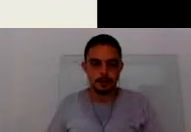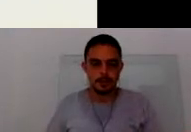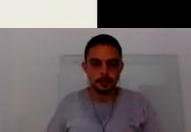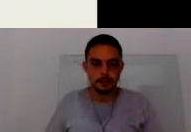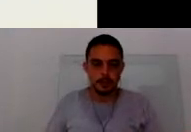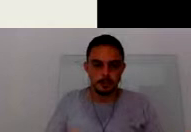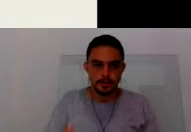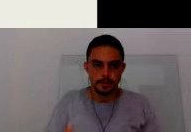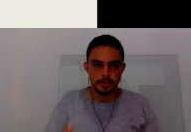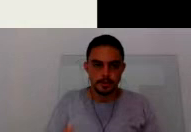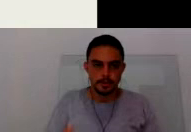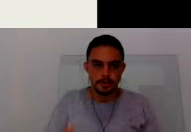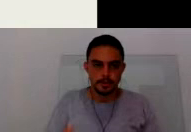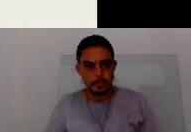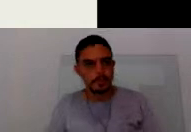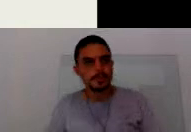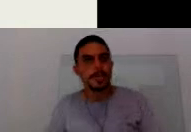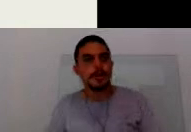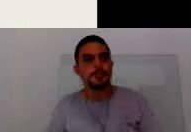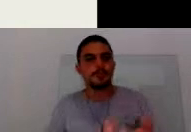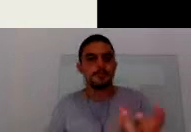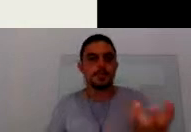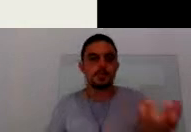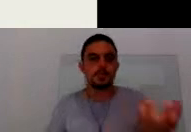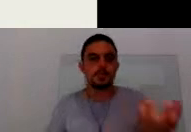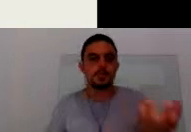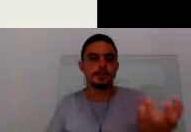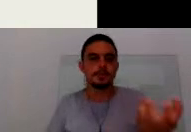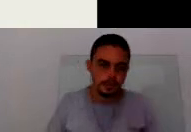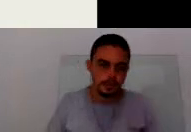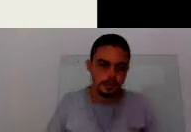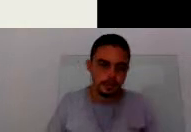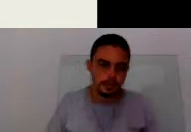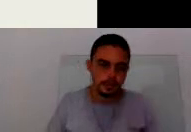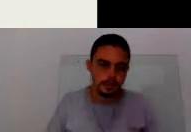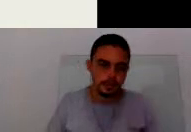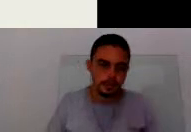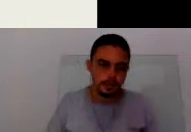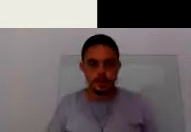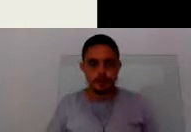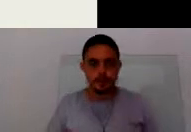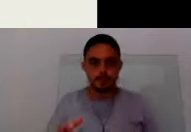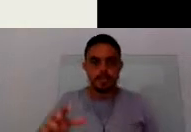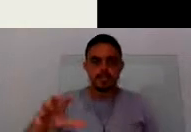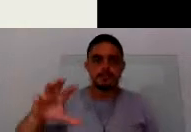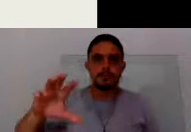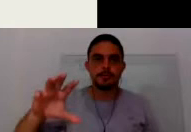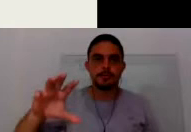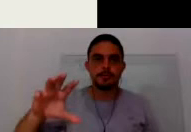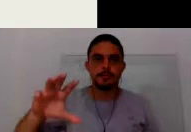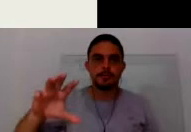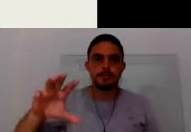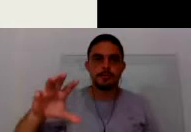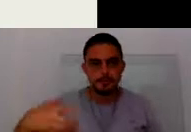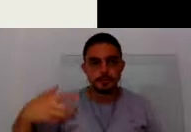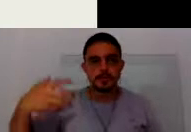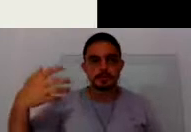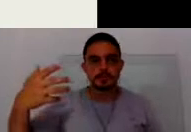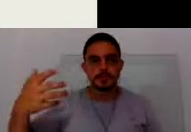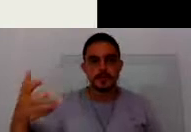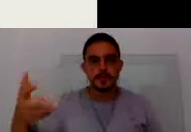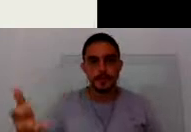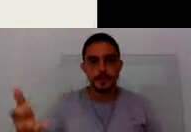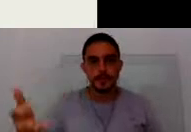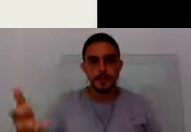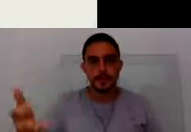argilosos, é isso? Solos arenosos têm potencial de infiltração muito maiores do que solos argilosos. Ou seja, a velocidade